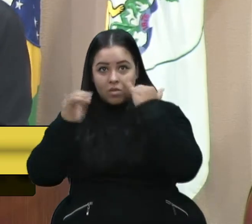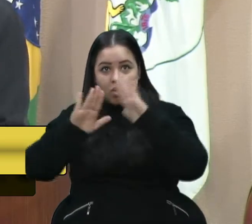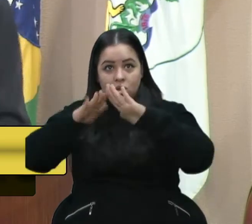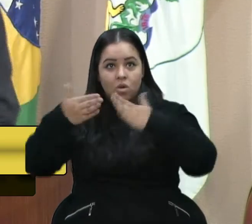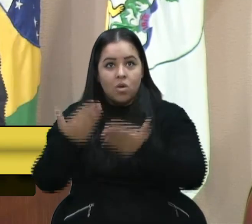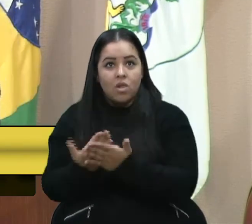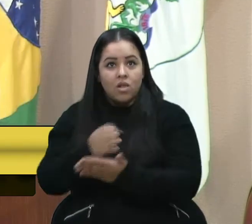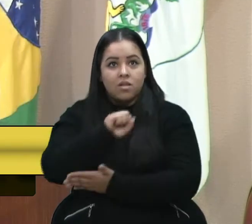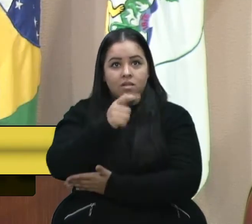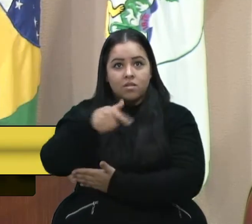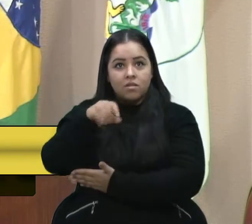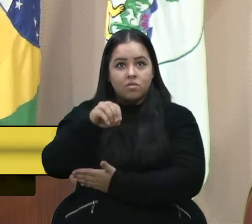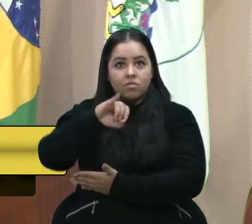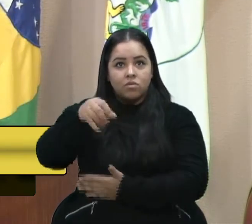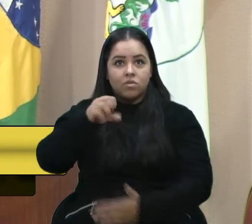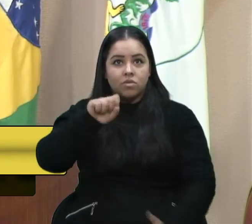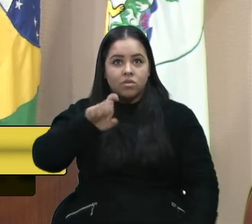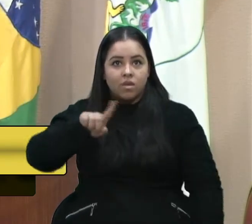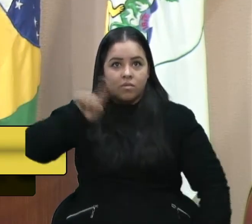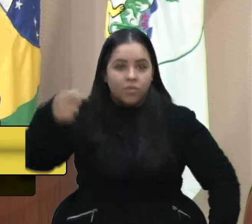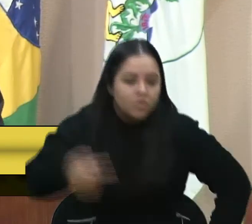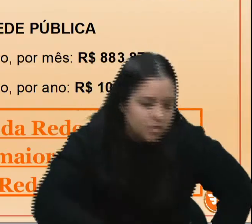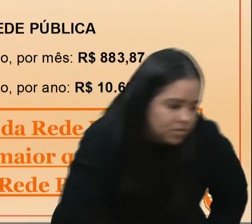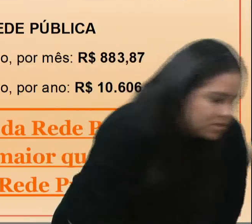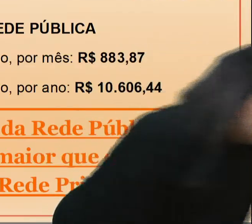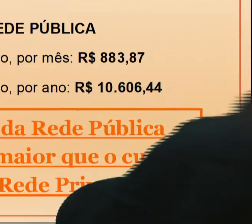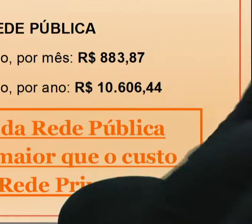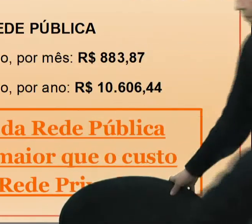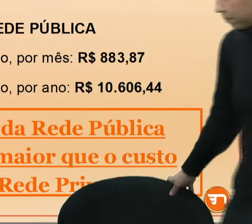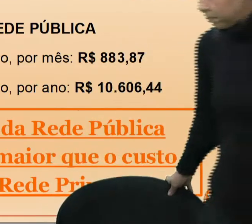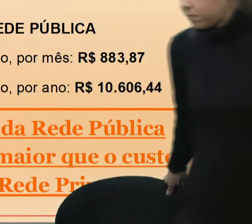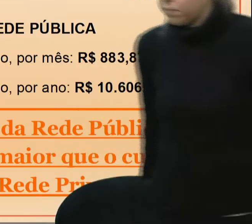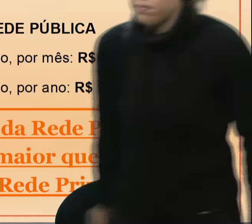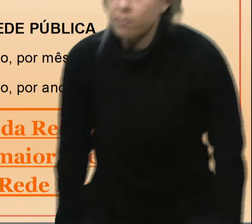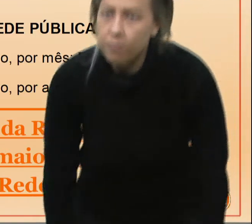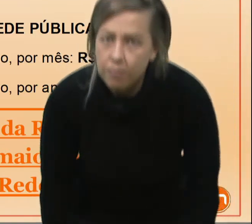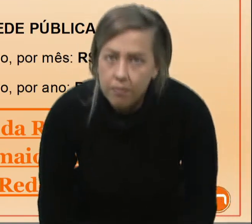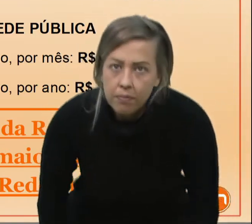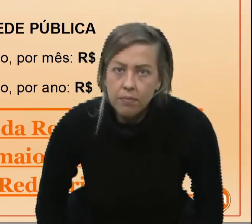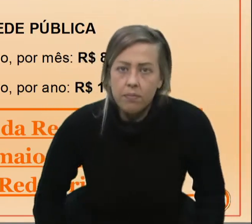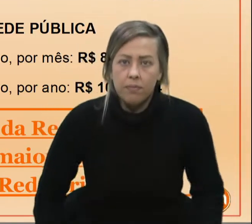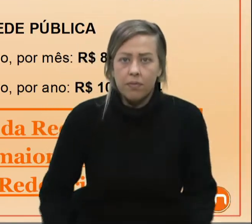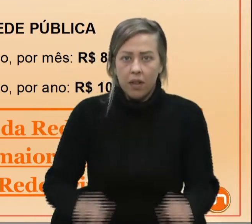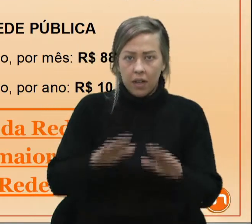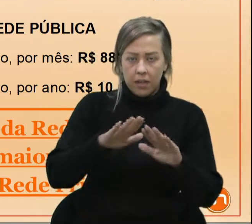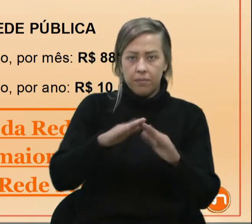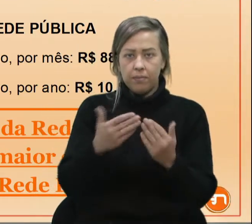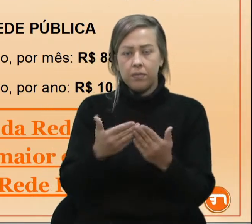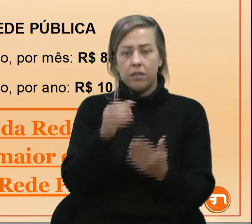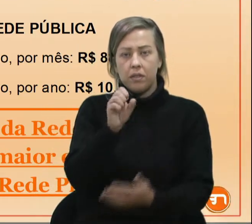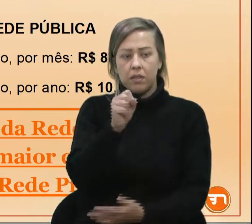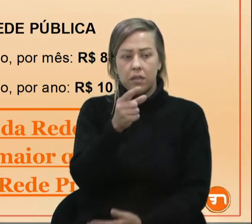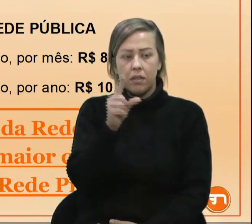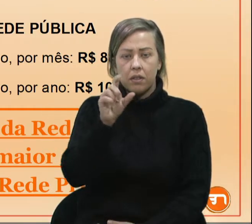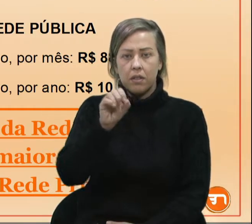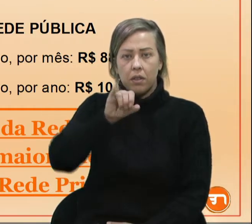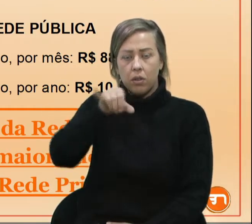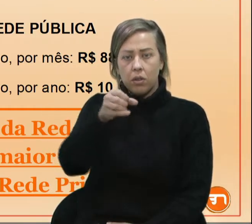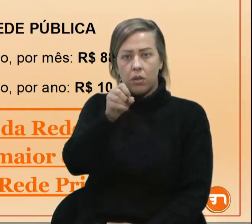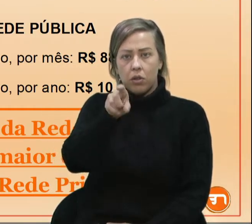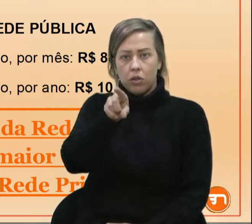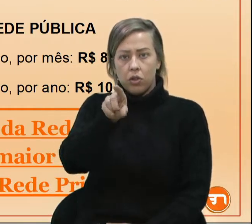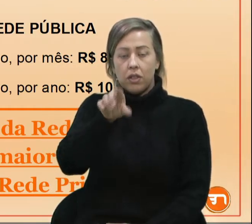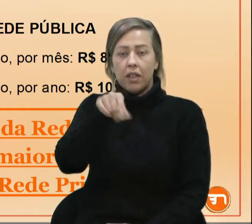Túlio. O Colégio São José, caros colegas, ele cobra R$ 815 a mensalidade no